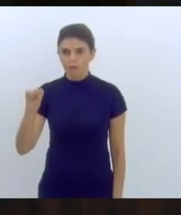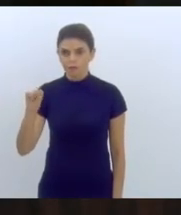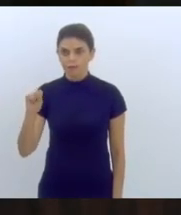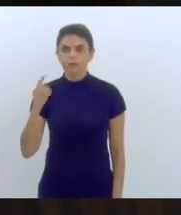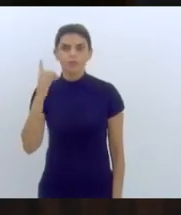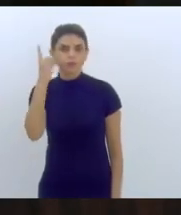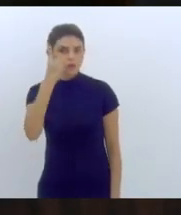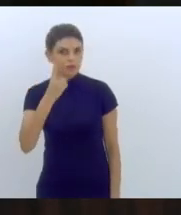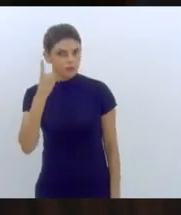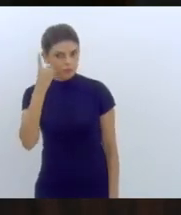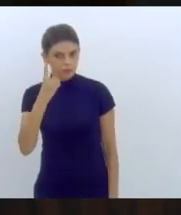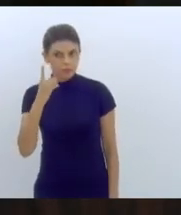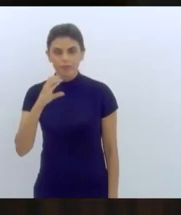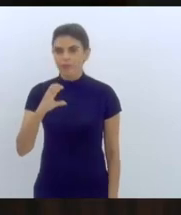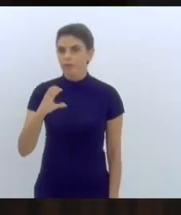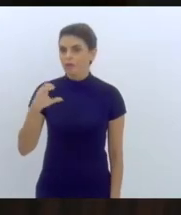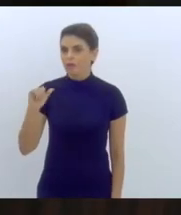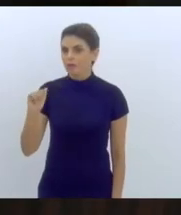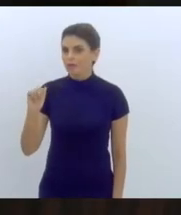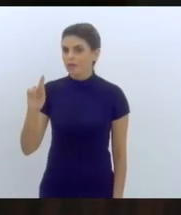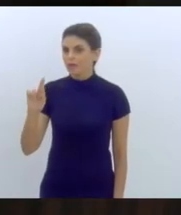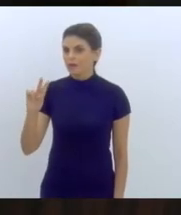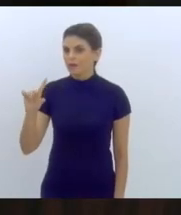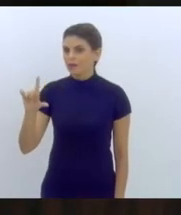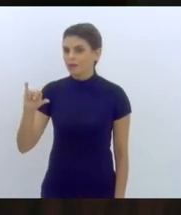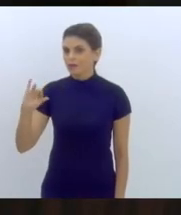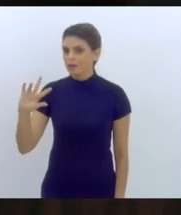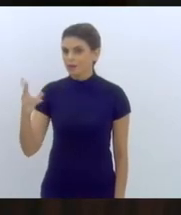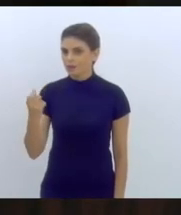Deputado Carlinhos BNH.